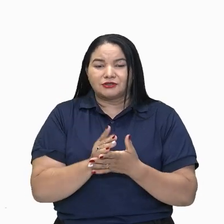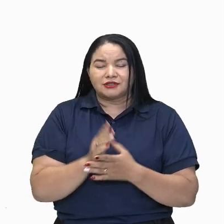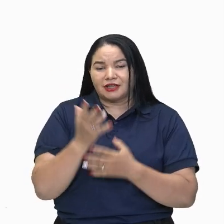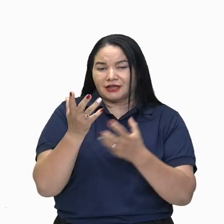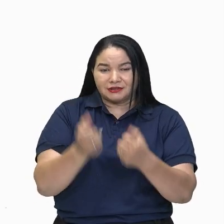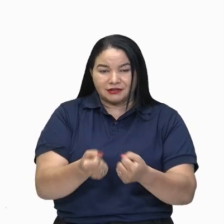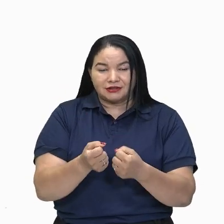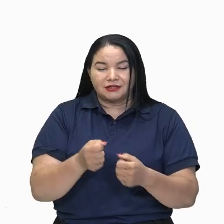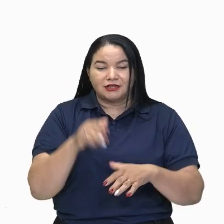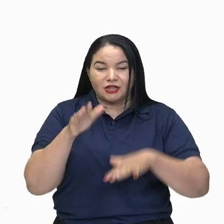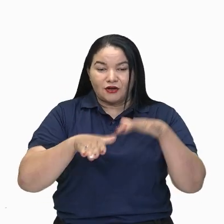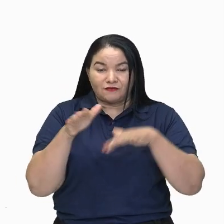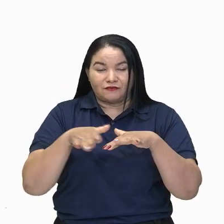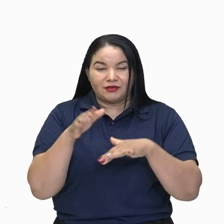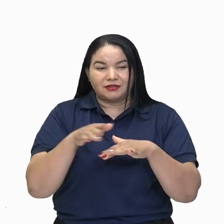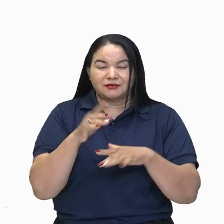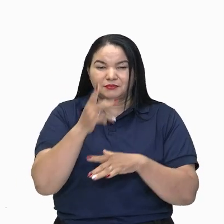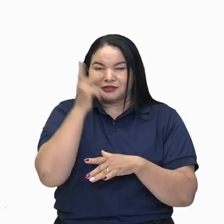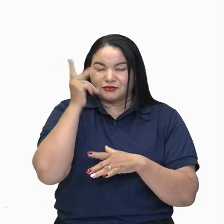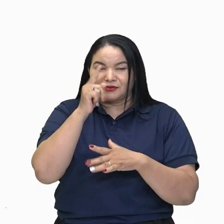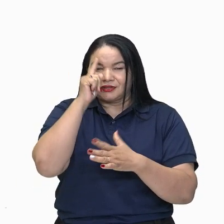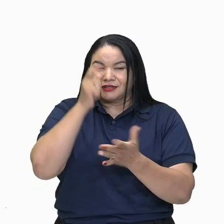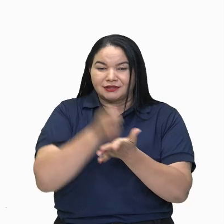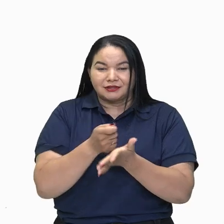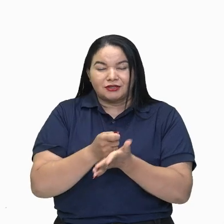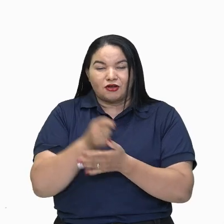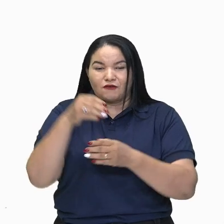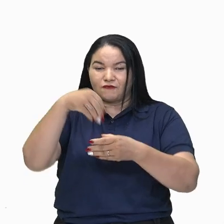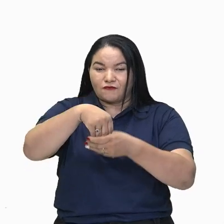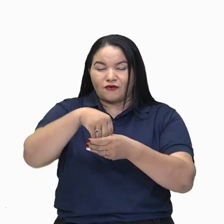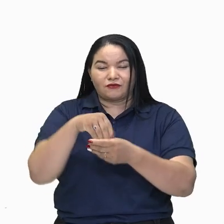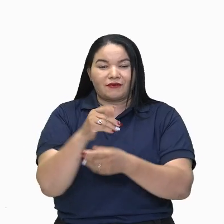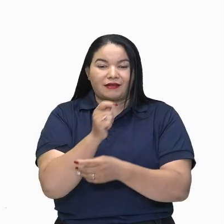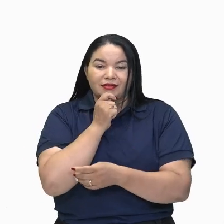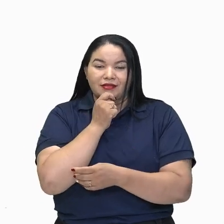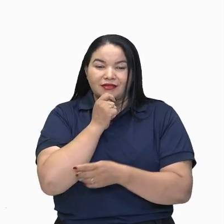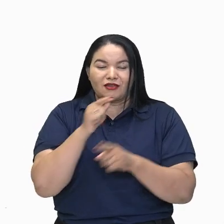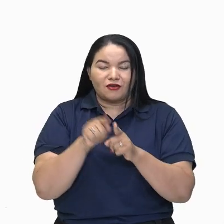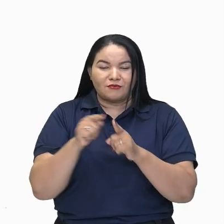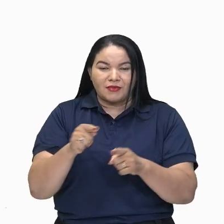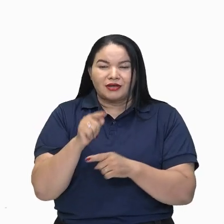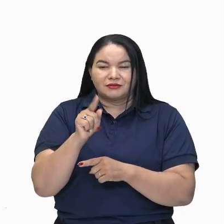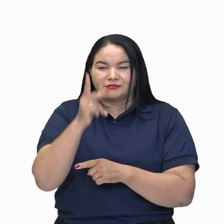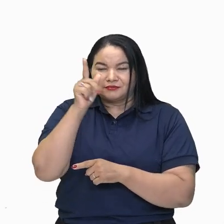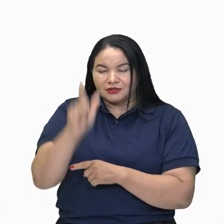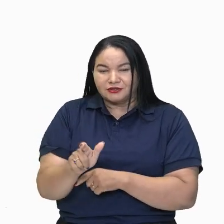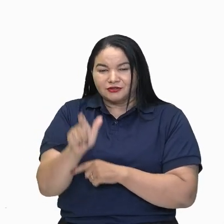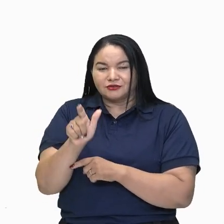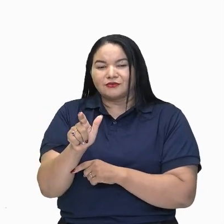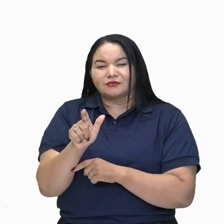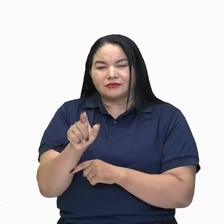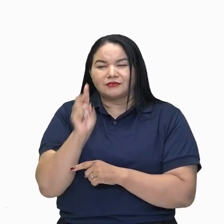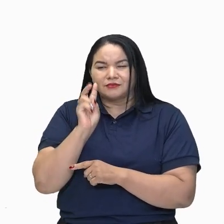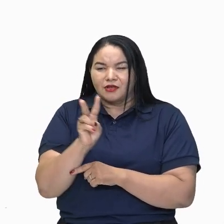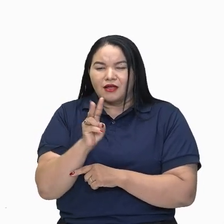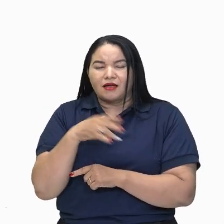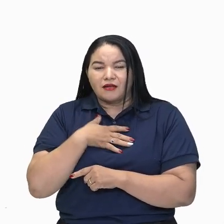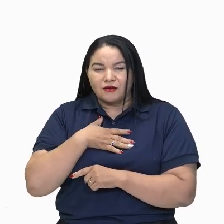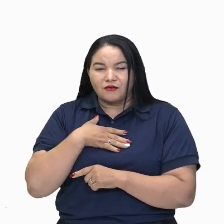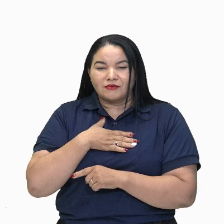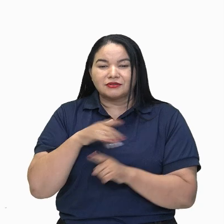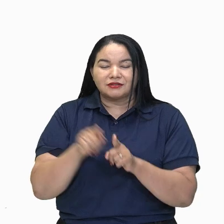aquele eleitor ainda não tenha decidido o voto dele, mas que ele simpatiza com aquele candidato, é uma